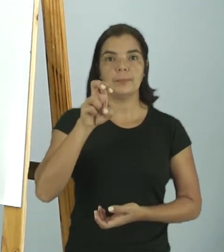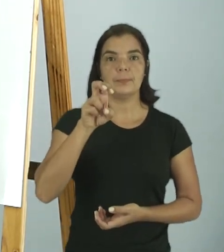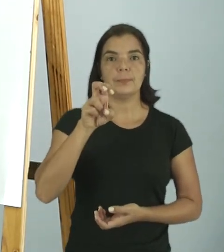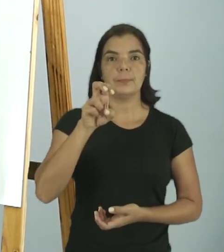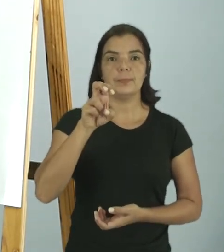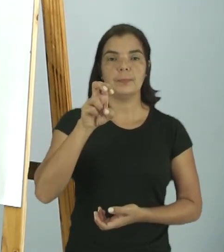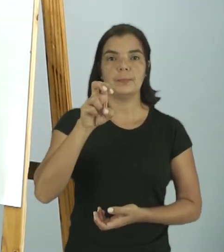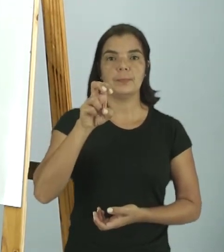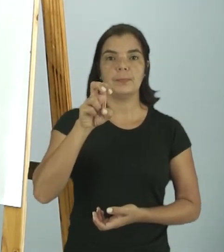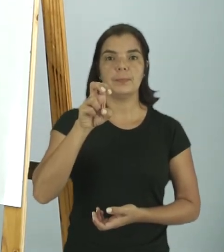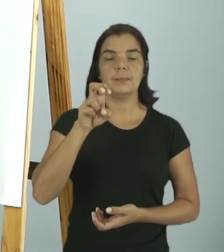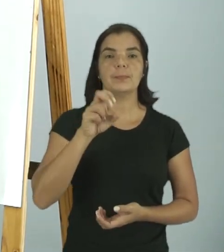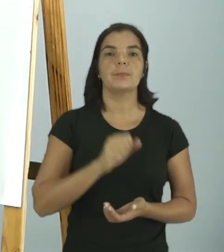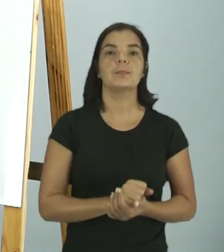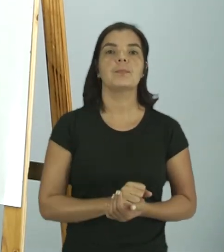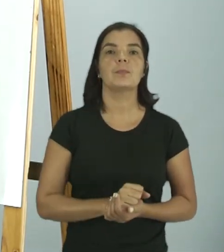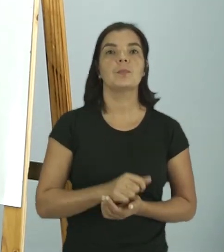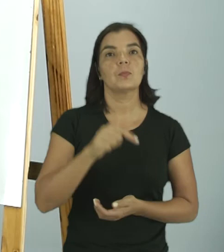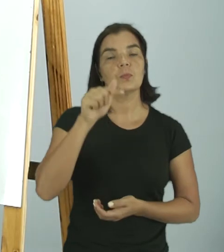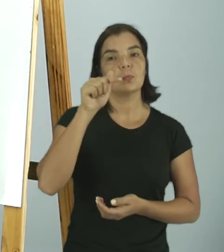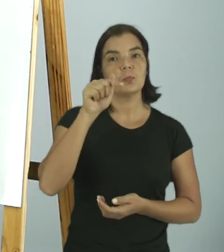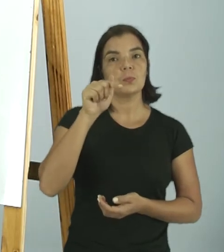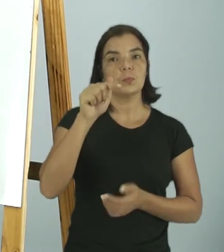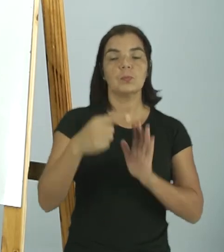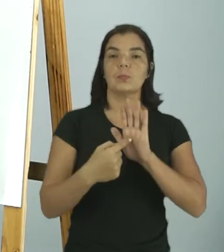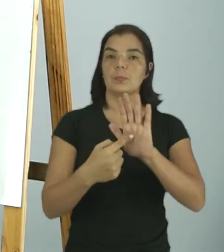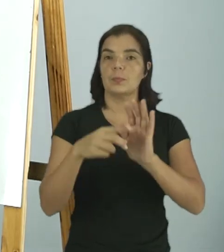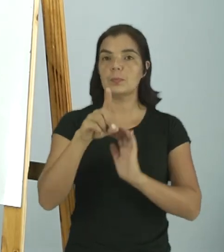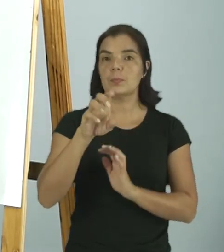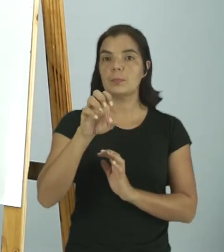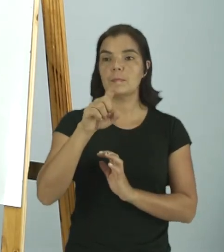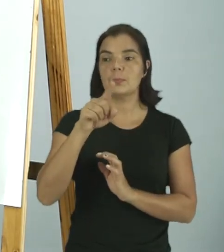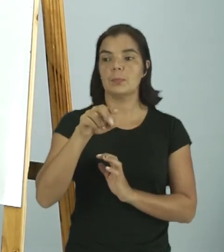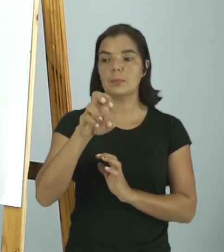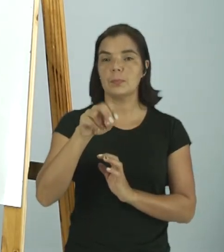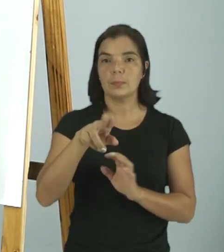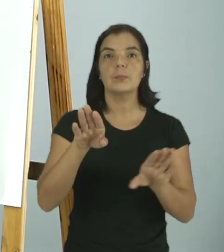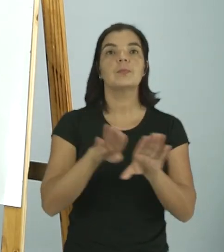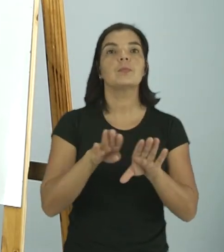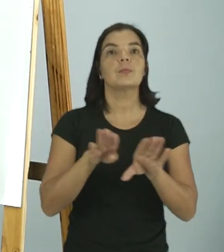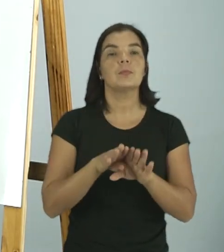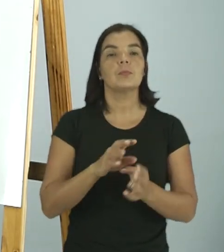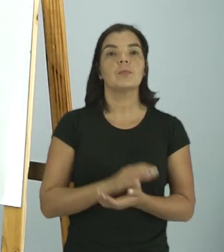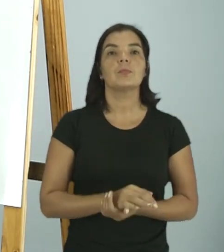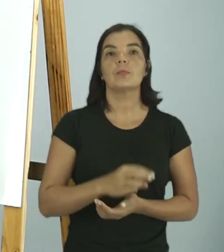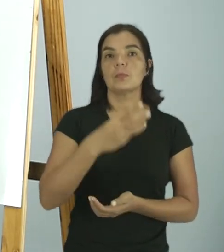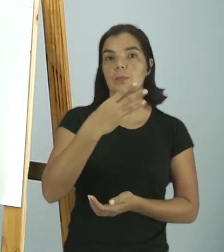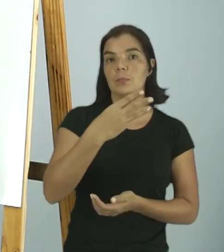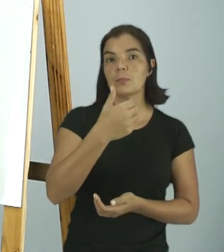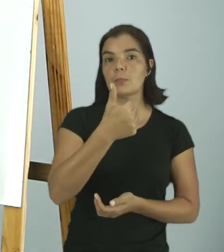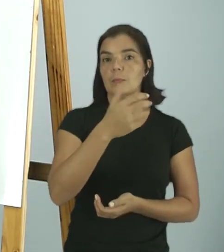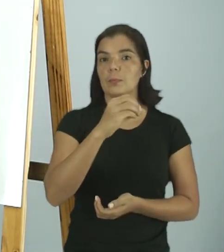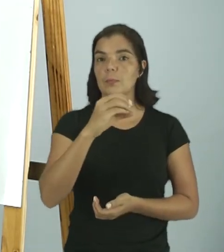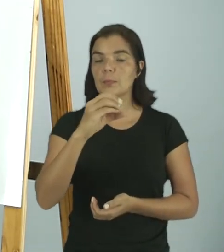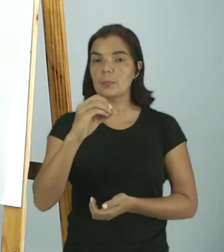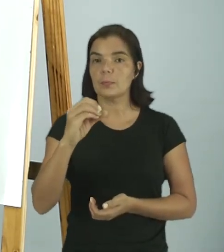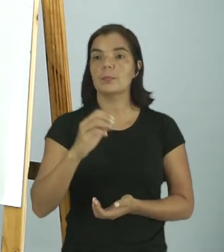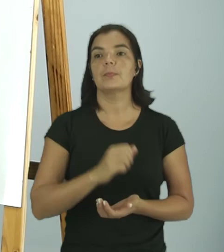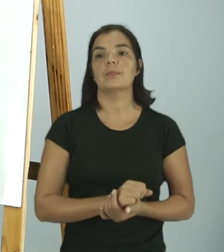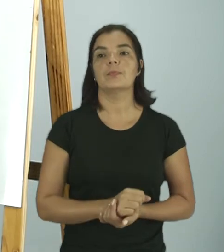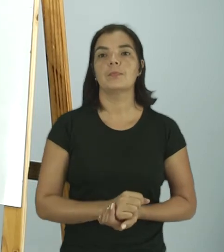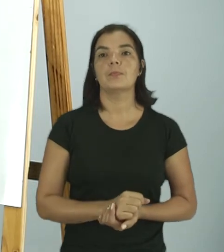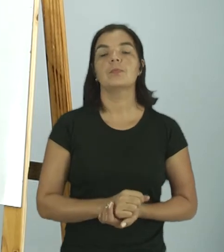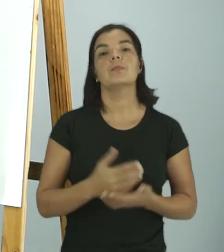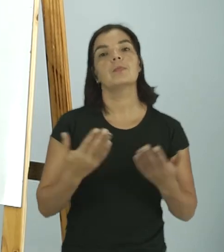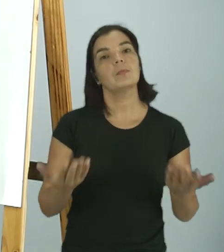né é o sete representa a dezena e o três as centenas aí